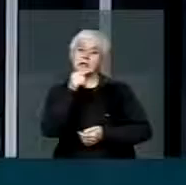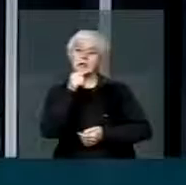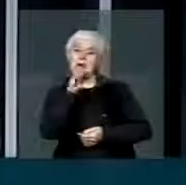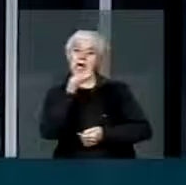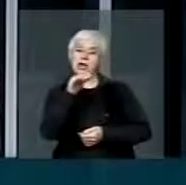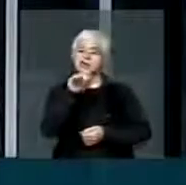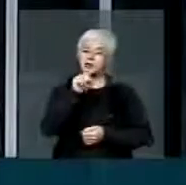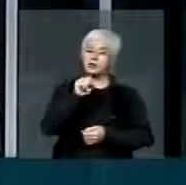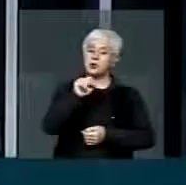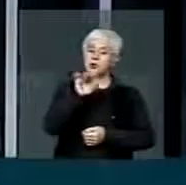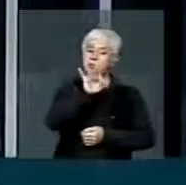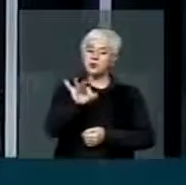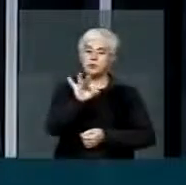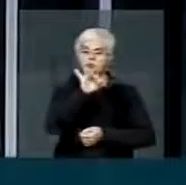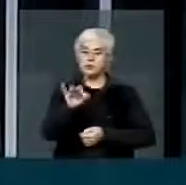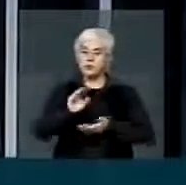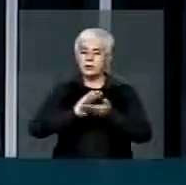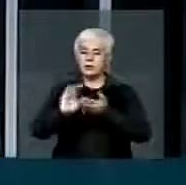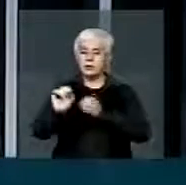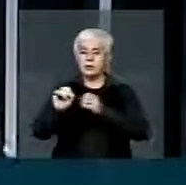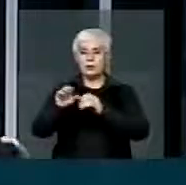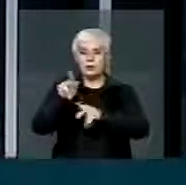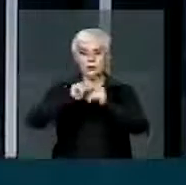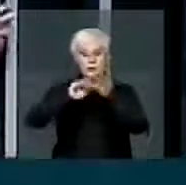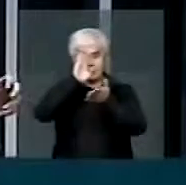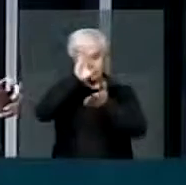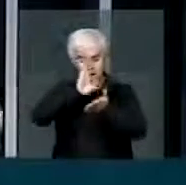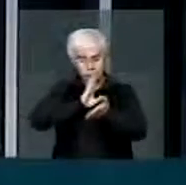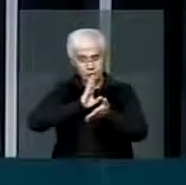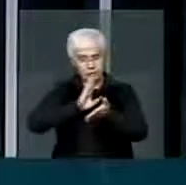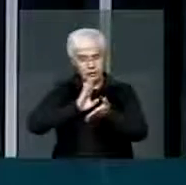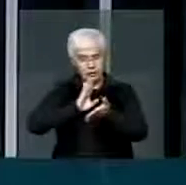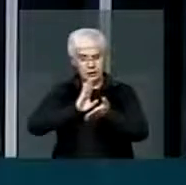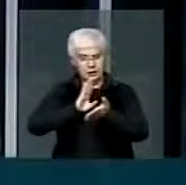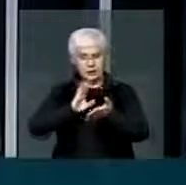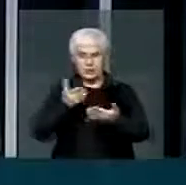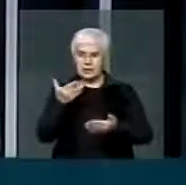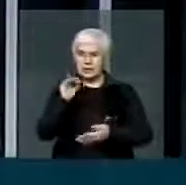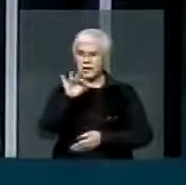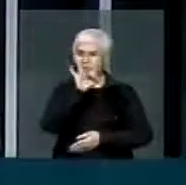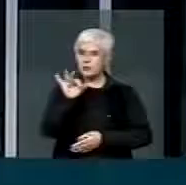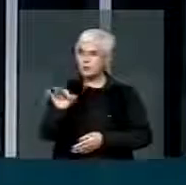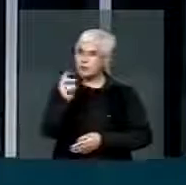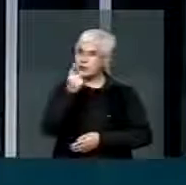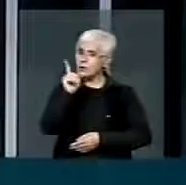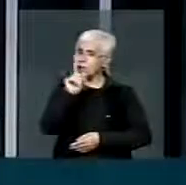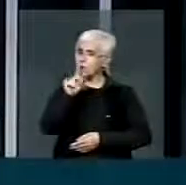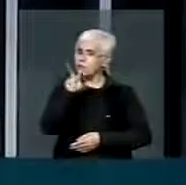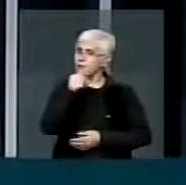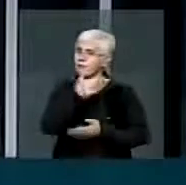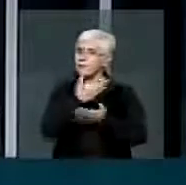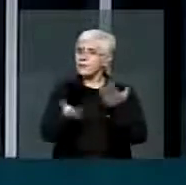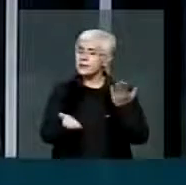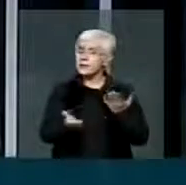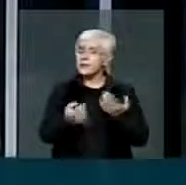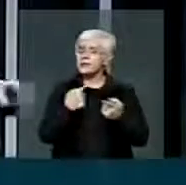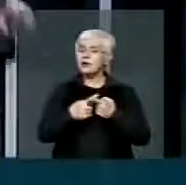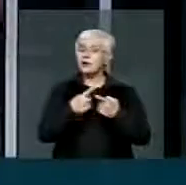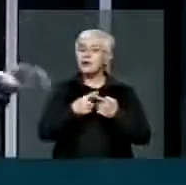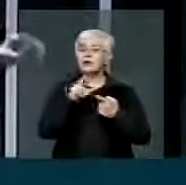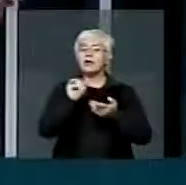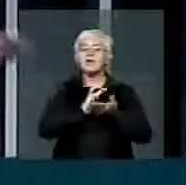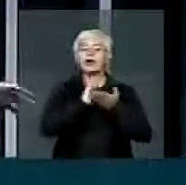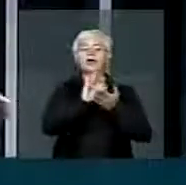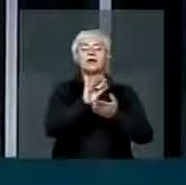a 8% para a educação pública. E os 10% que eu tenho certeza